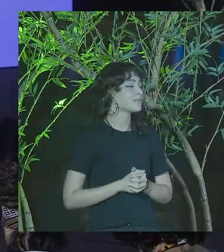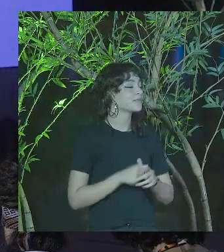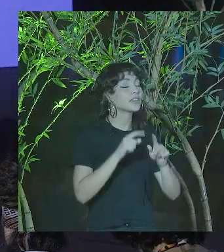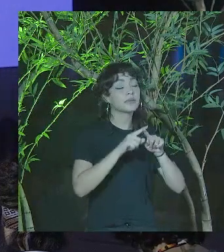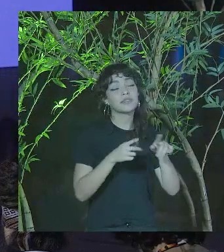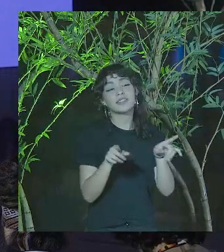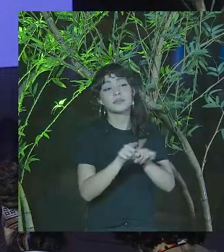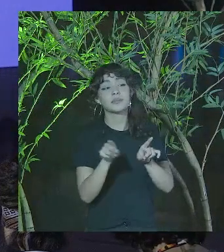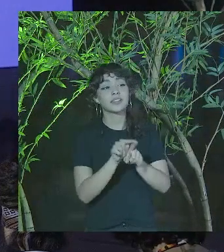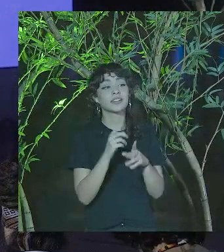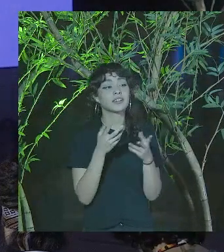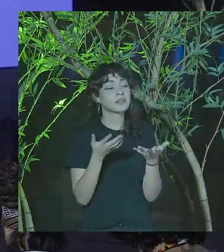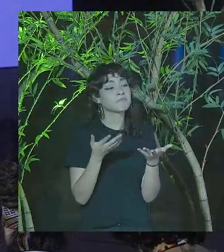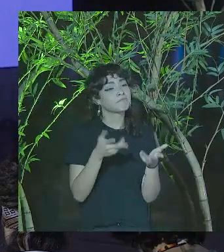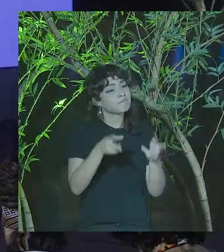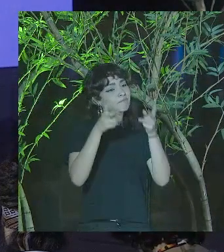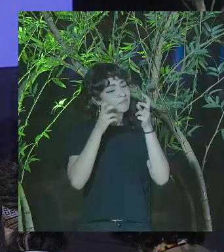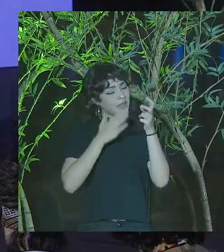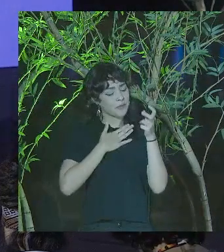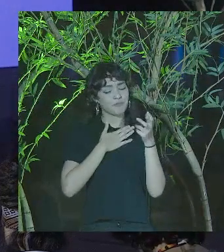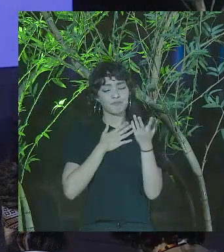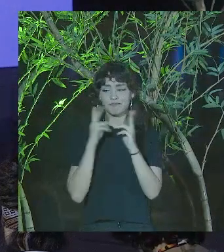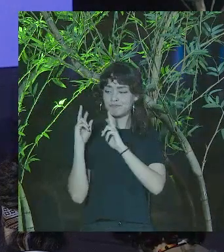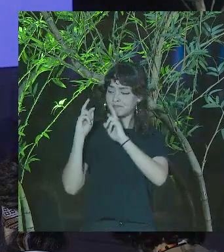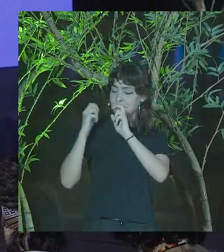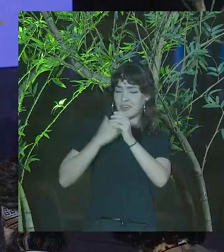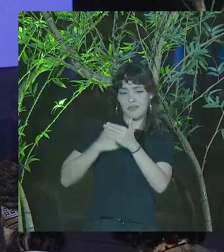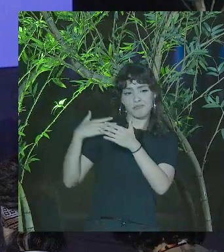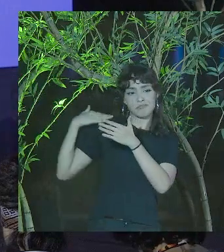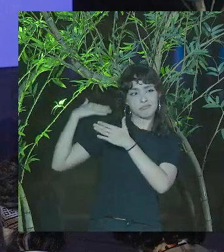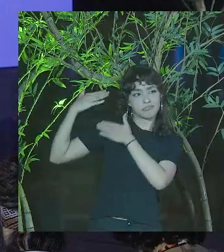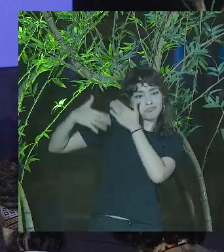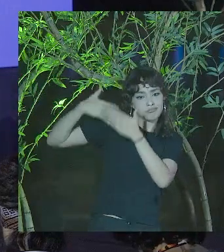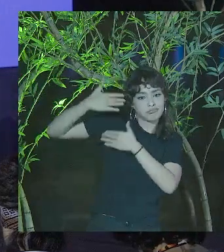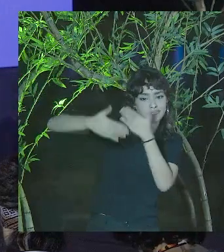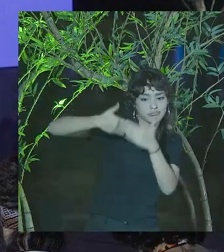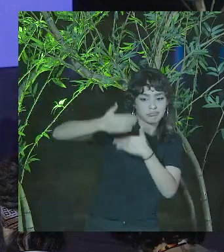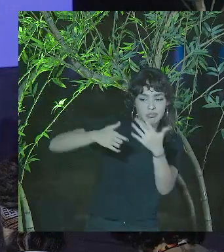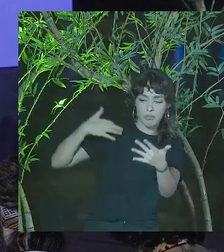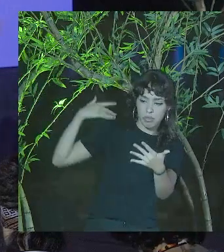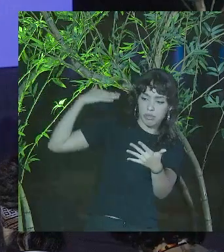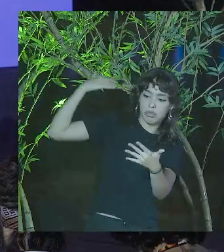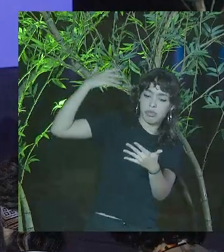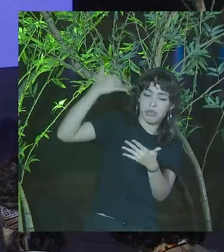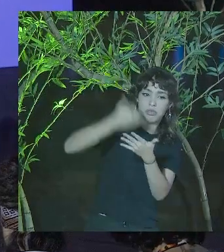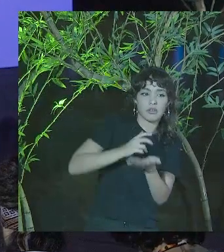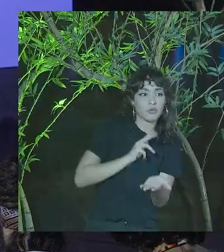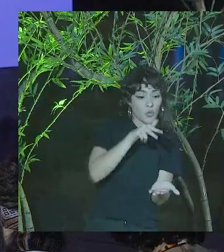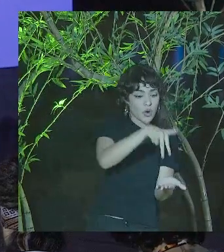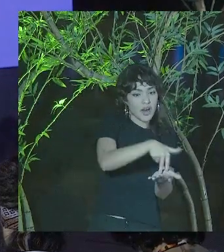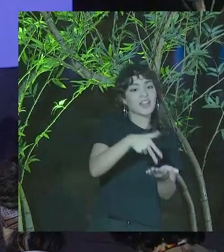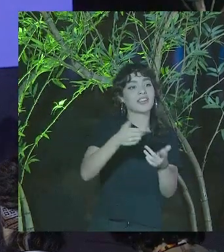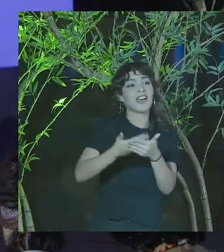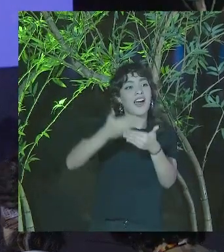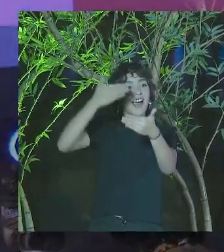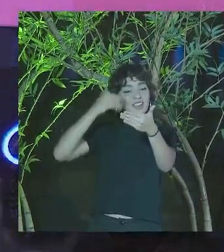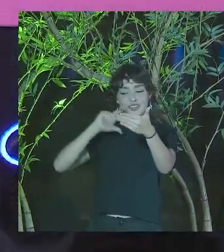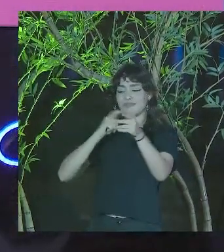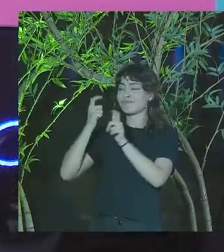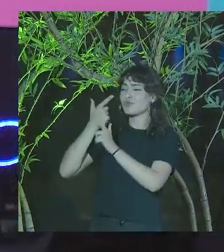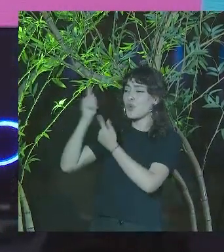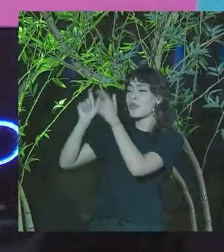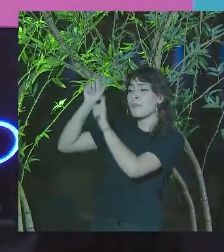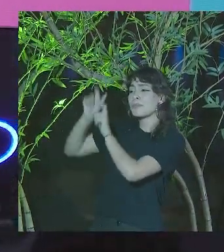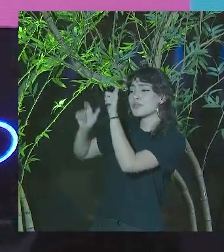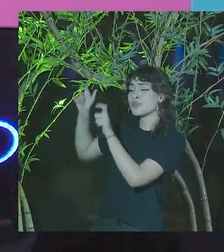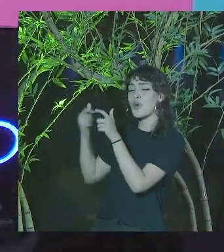também reconhecer que, para que eu pudesse estar aqui, muita coisa aconteceu, né? Vieram pessoas antes de mim que abriram esse